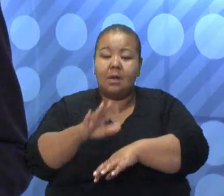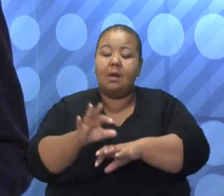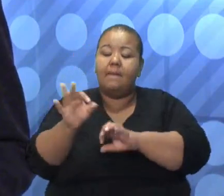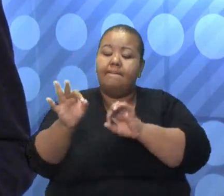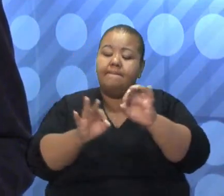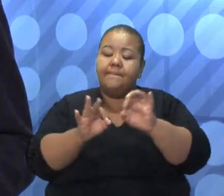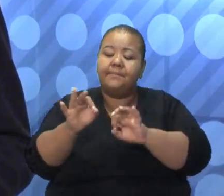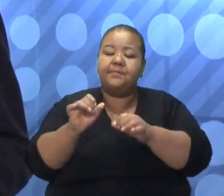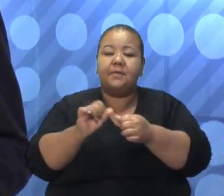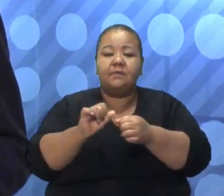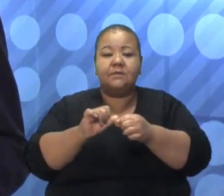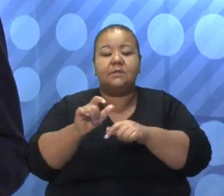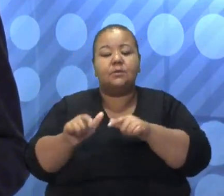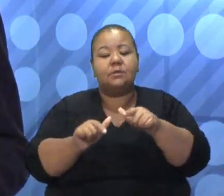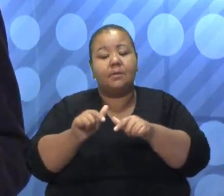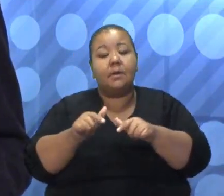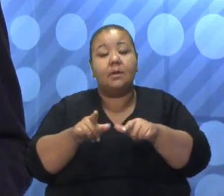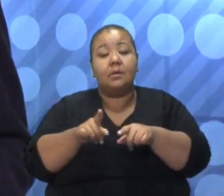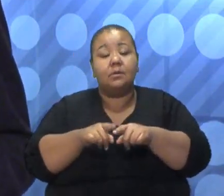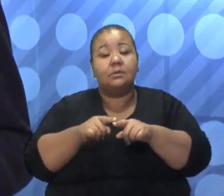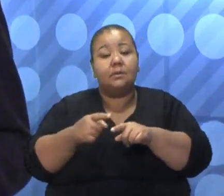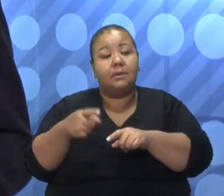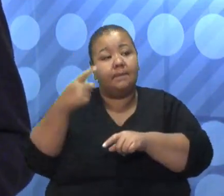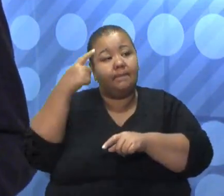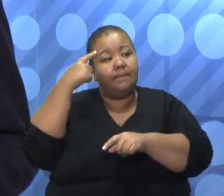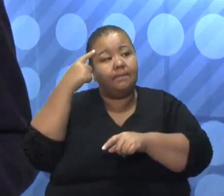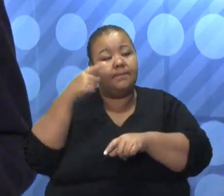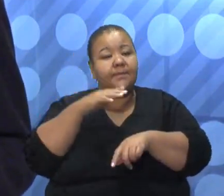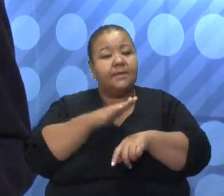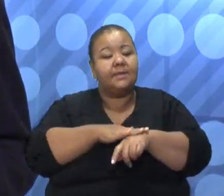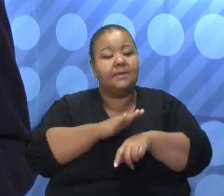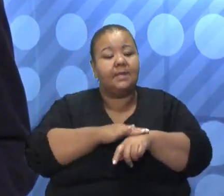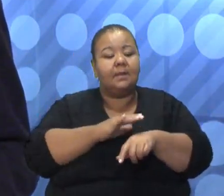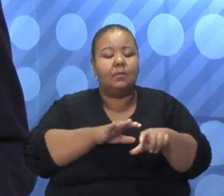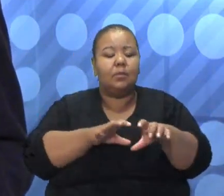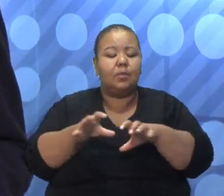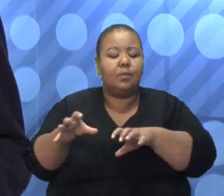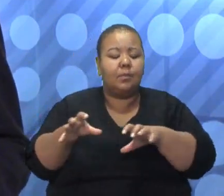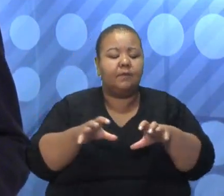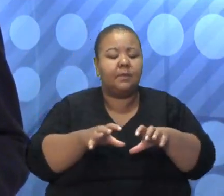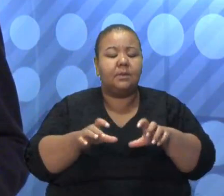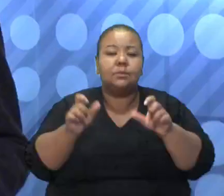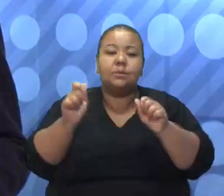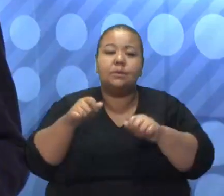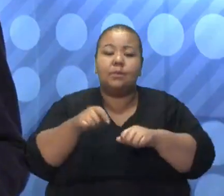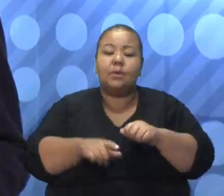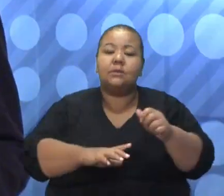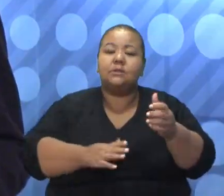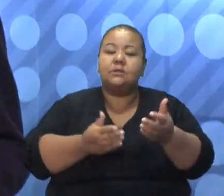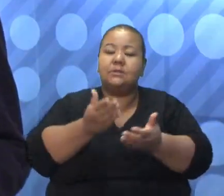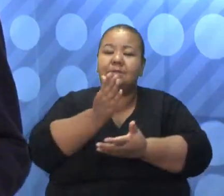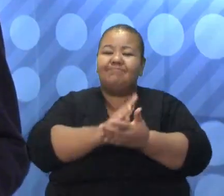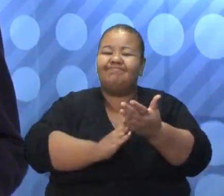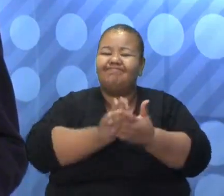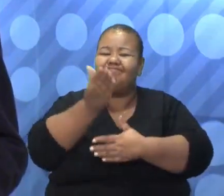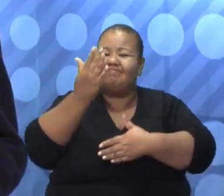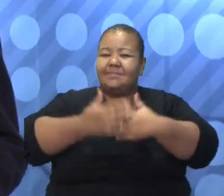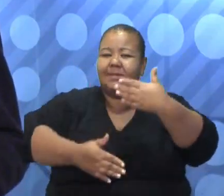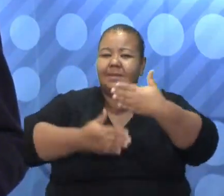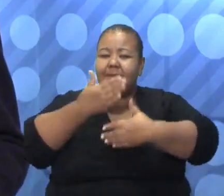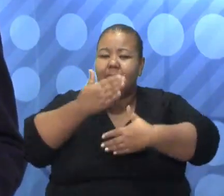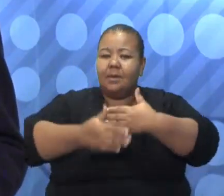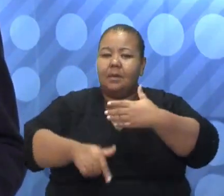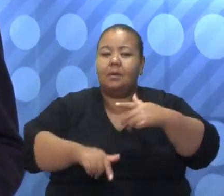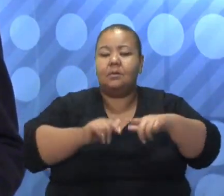para fazer o seu trabalho, eu preciso também pensar nos tempos e nos movimentos que podem acabar, de alguma maneira, atrapalhando o seu processo